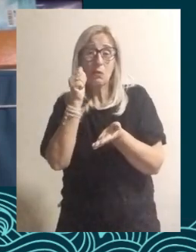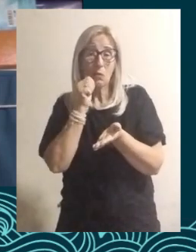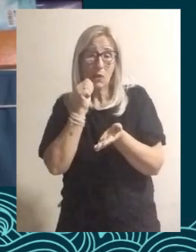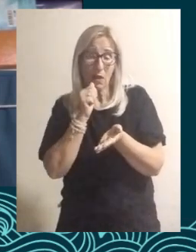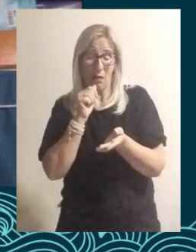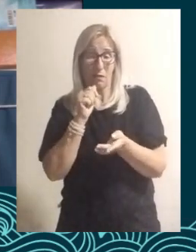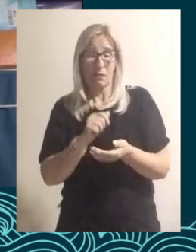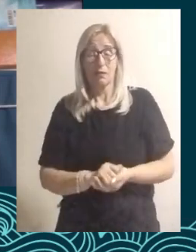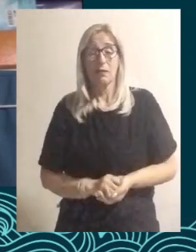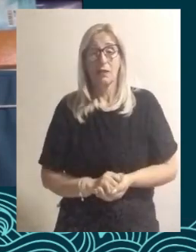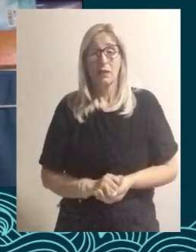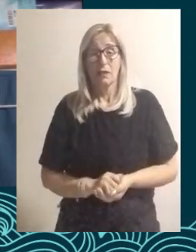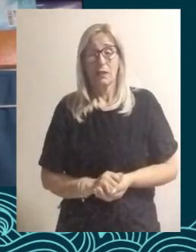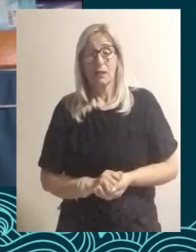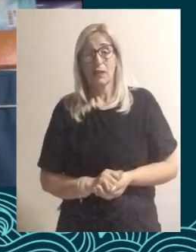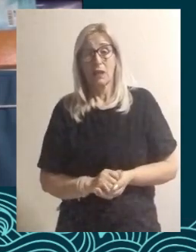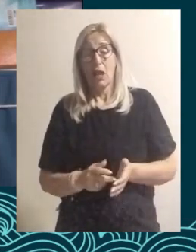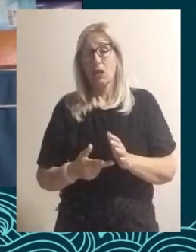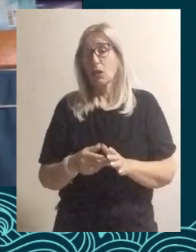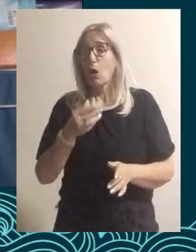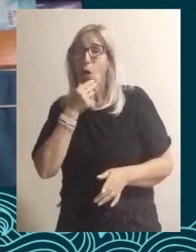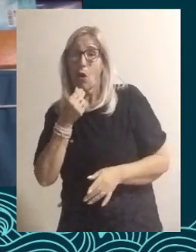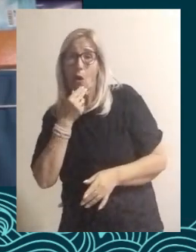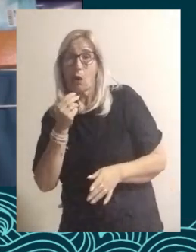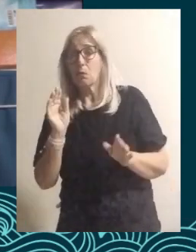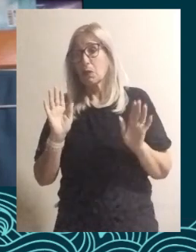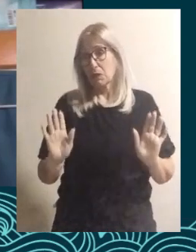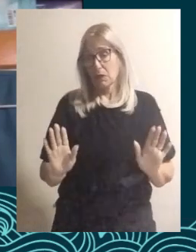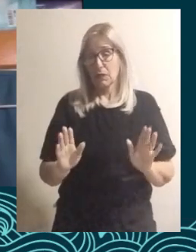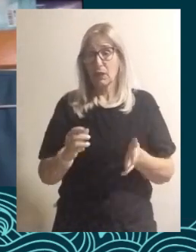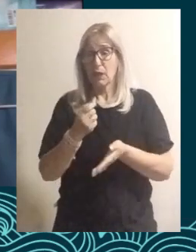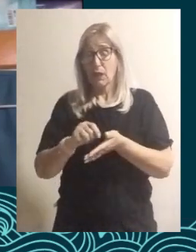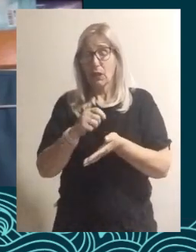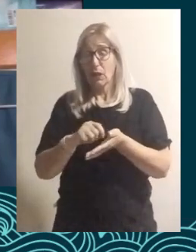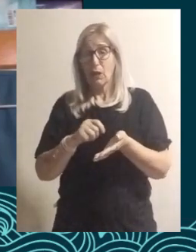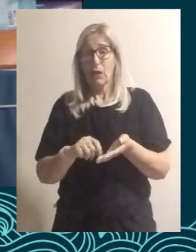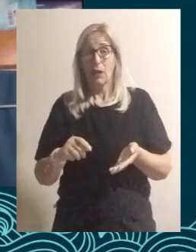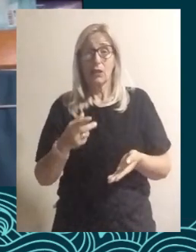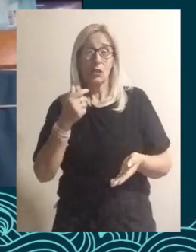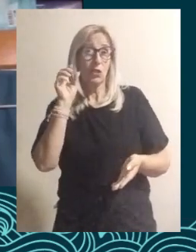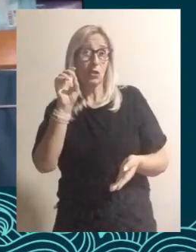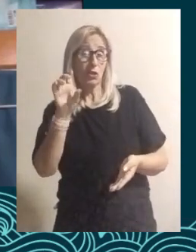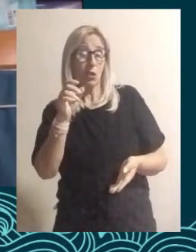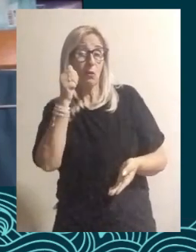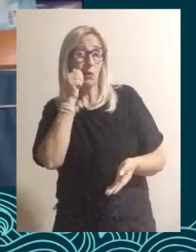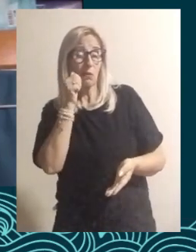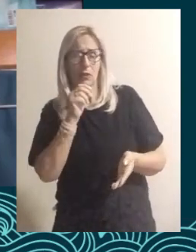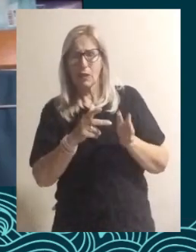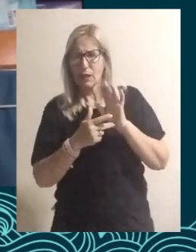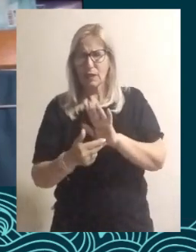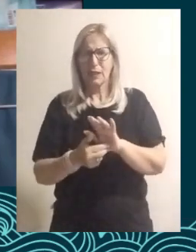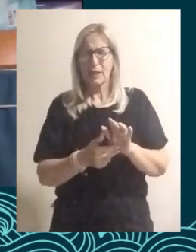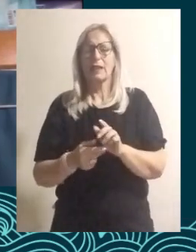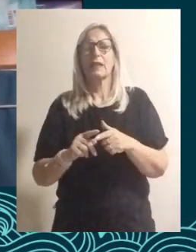que chegam no grande público. Geralmente, livros escritos por homens são considerados universais, e os escritos por mulheres são considerados só